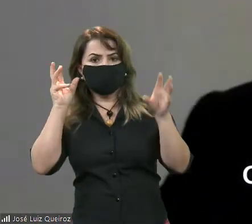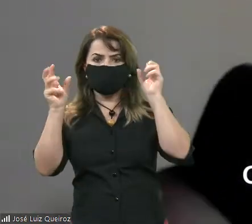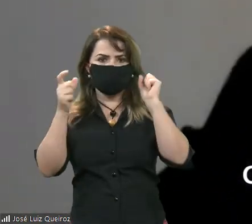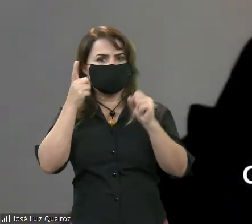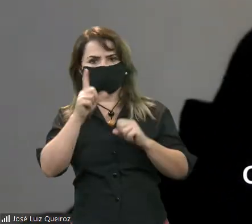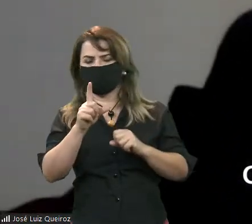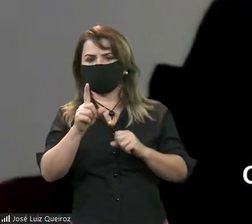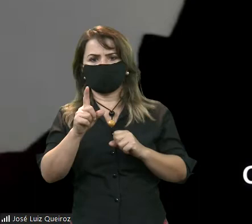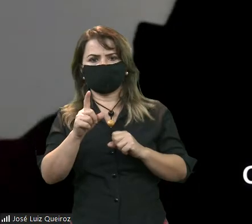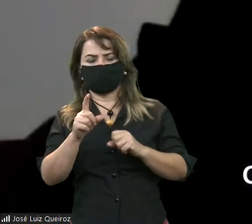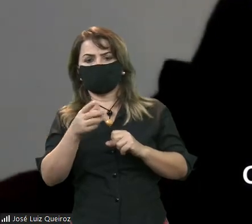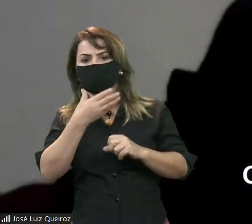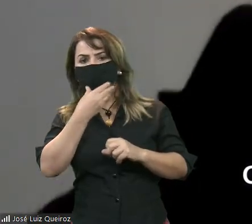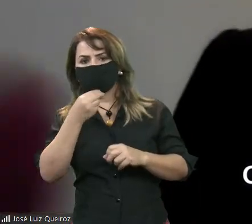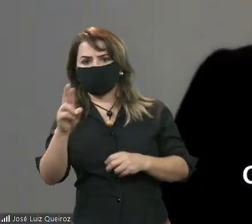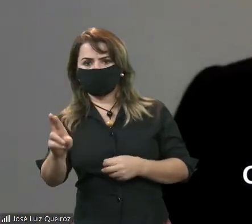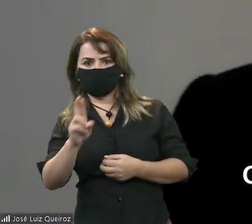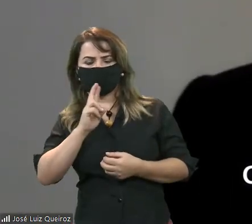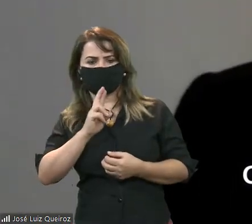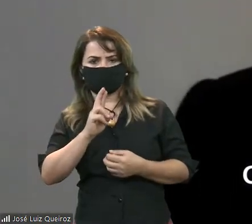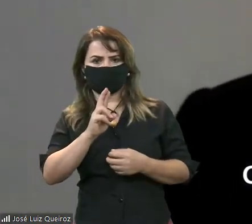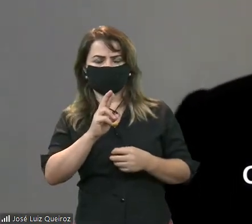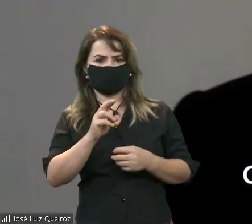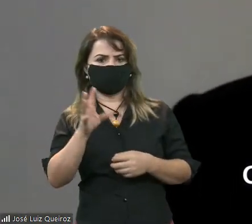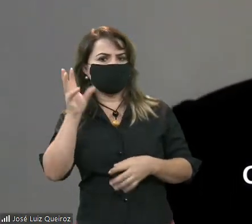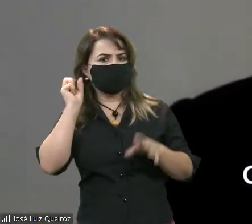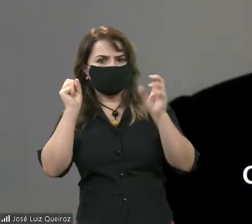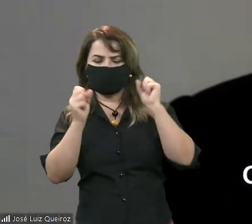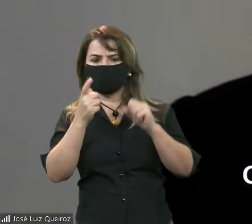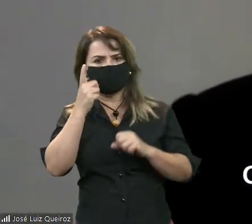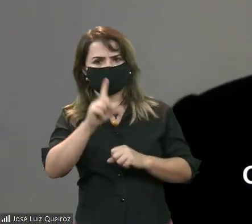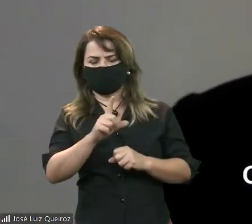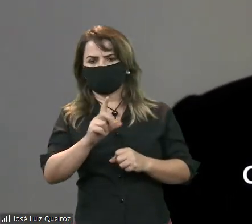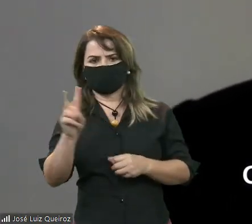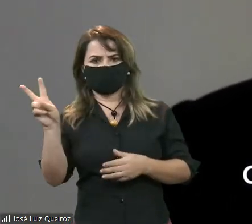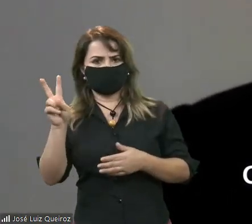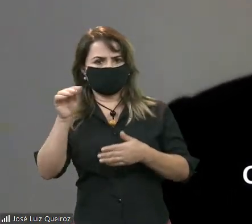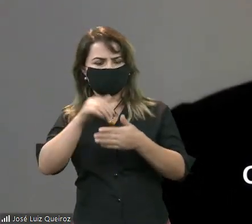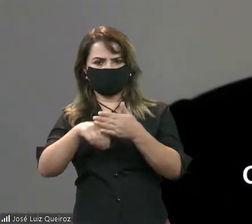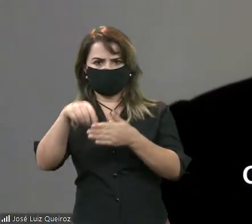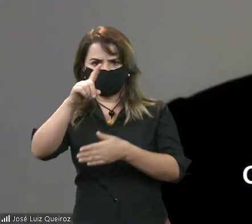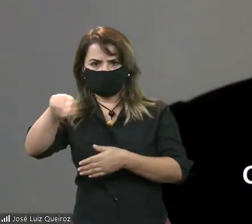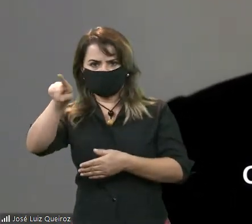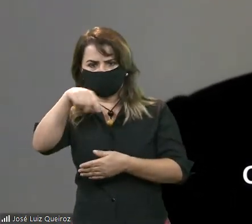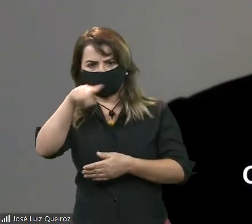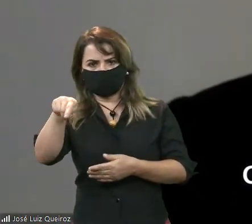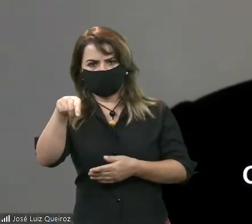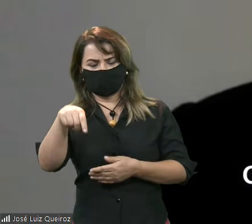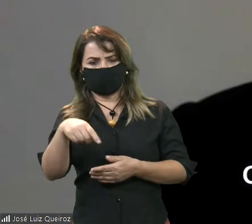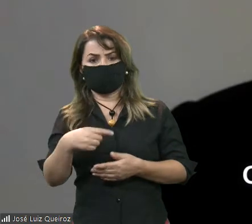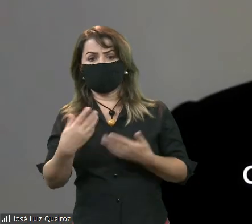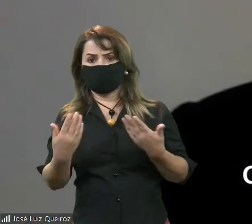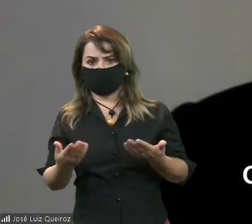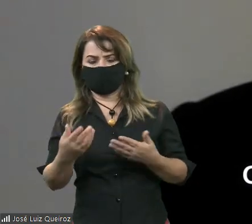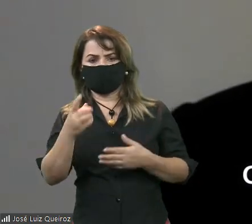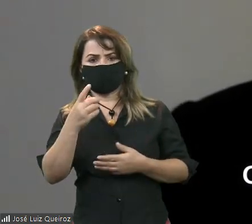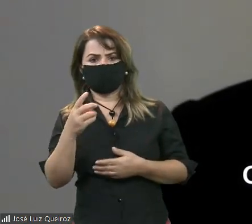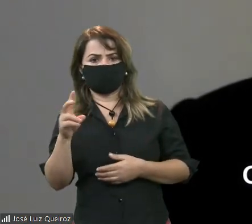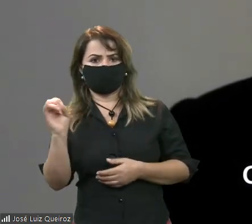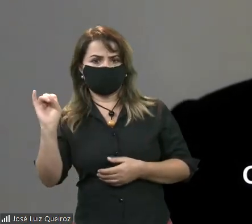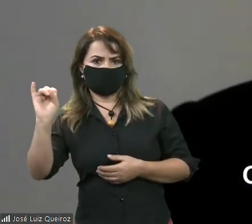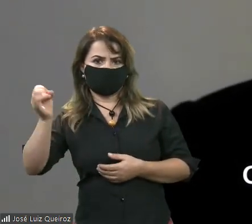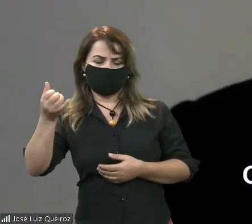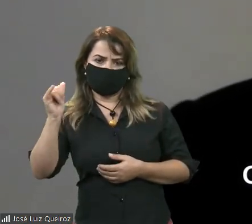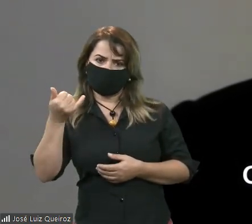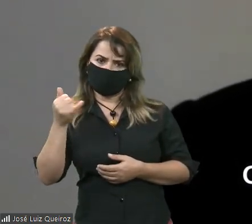vereador Damasceno sobre a gente se abster ou anular o voto. E eu aproveito também, presidente, para passar